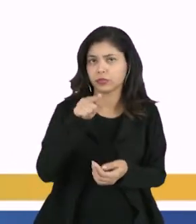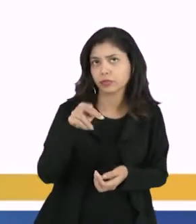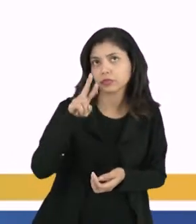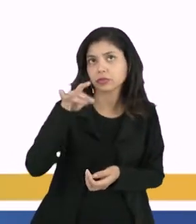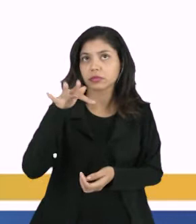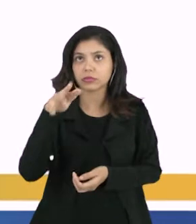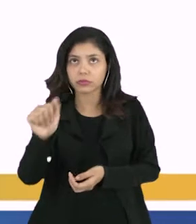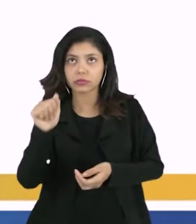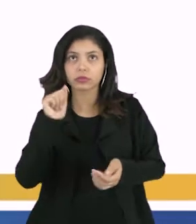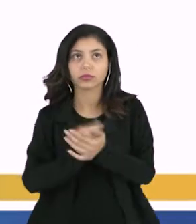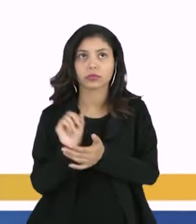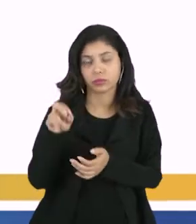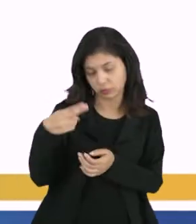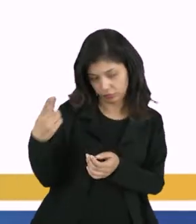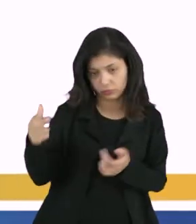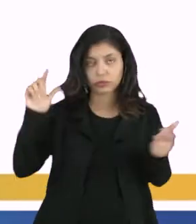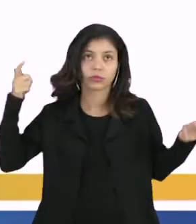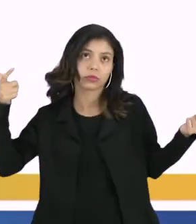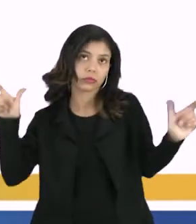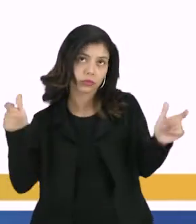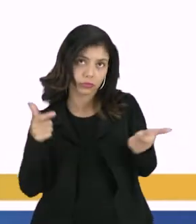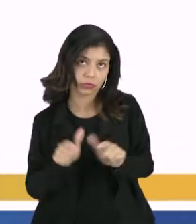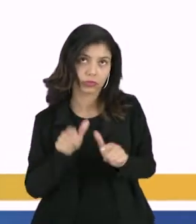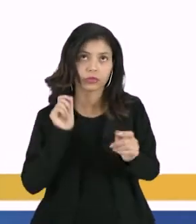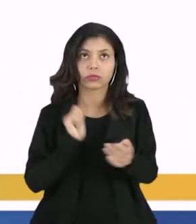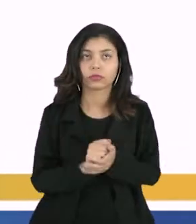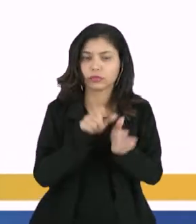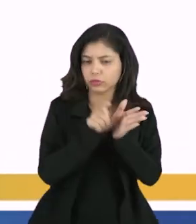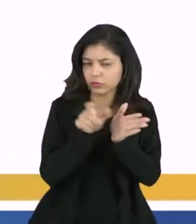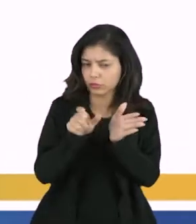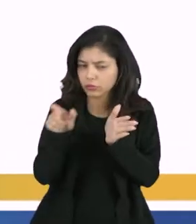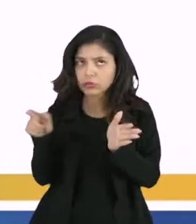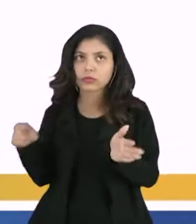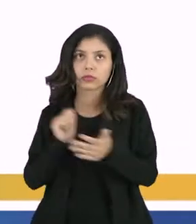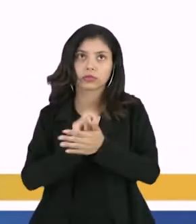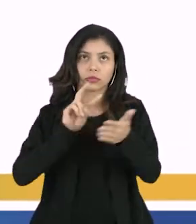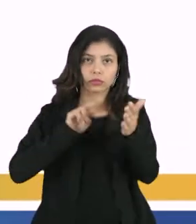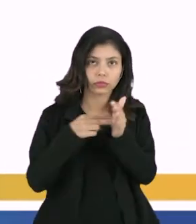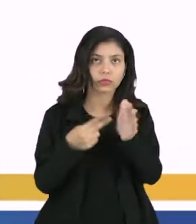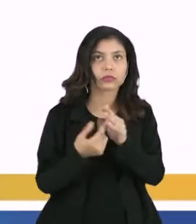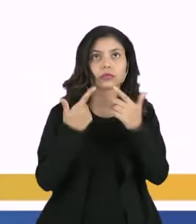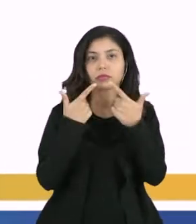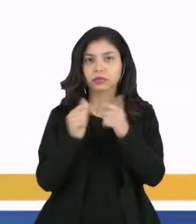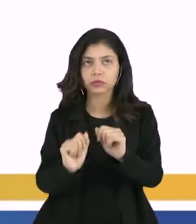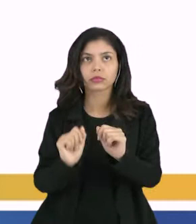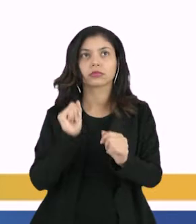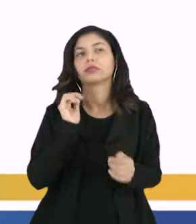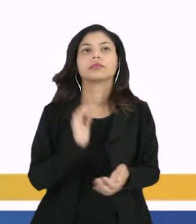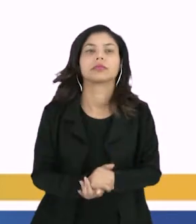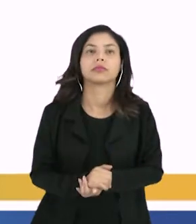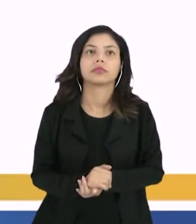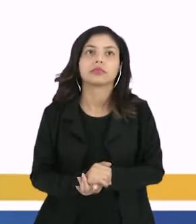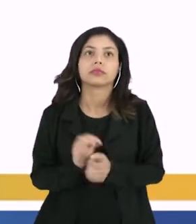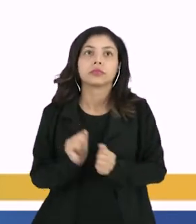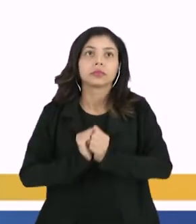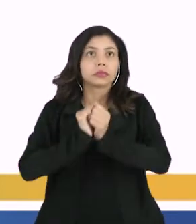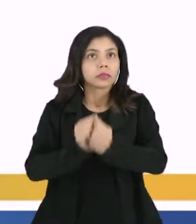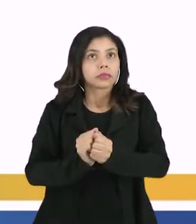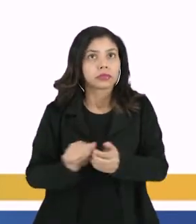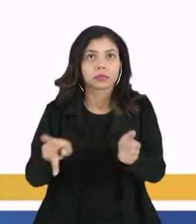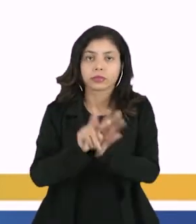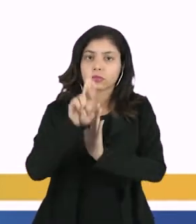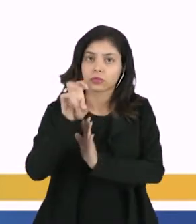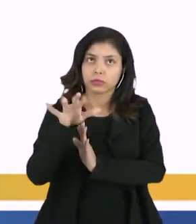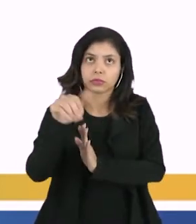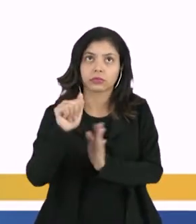Eles são morfemas, ou seja, as menores partículas significativas da língua.